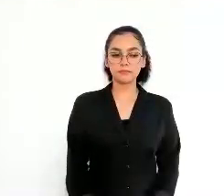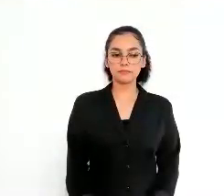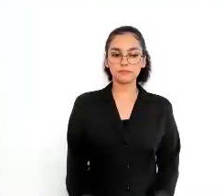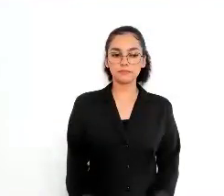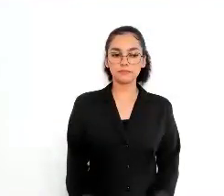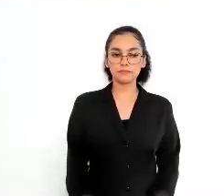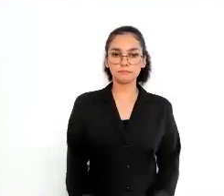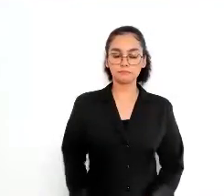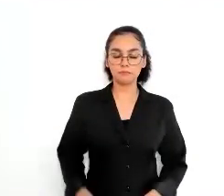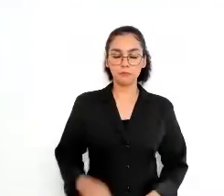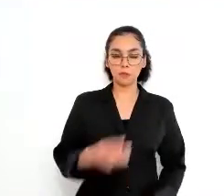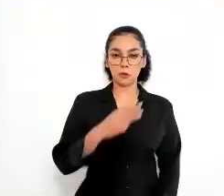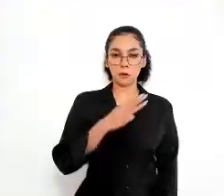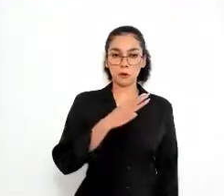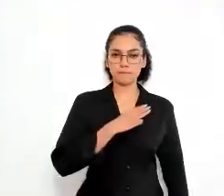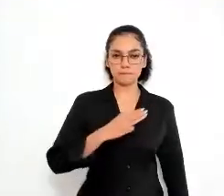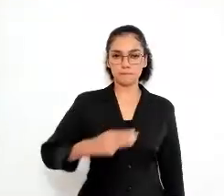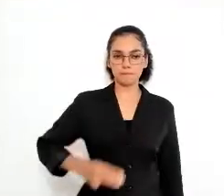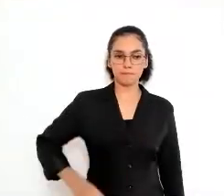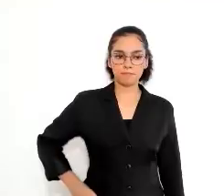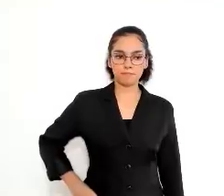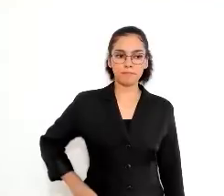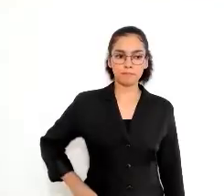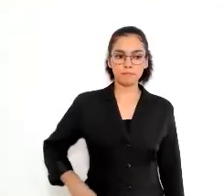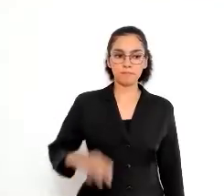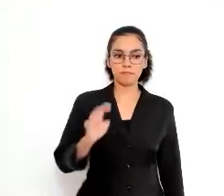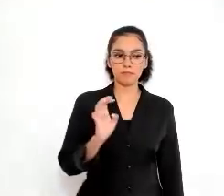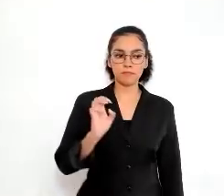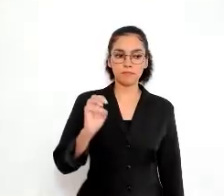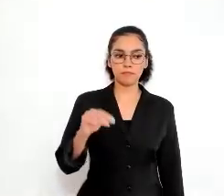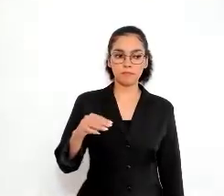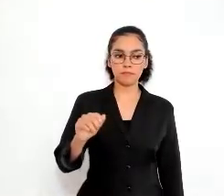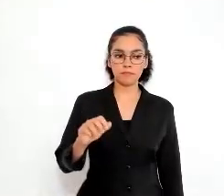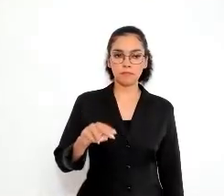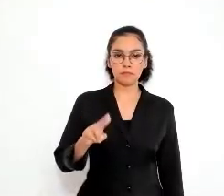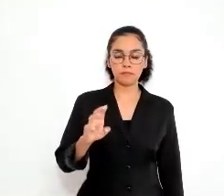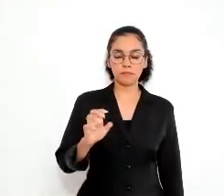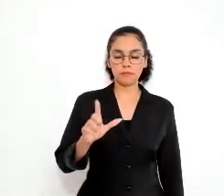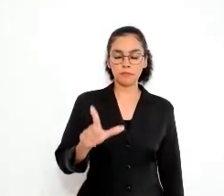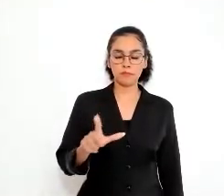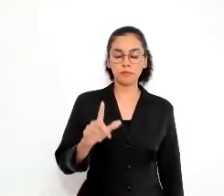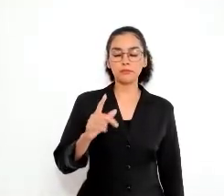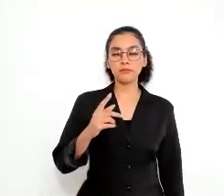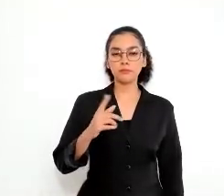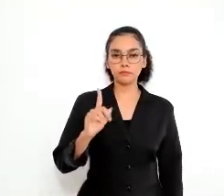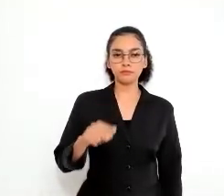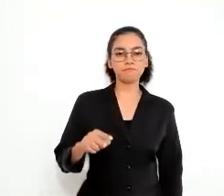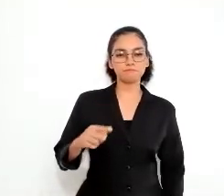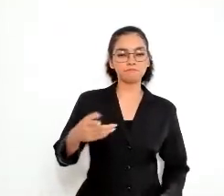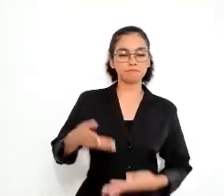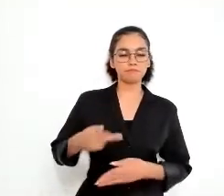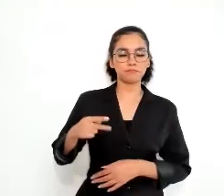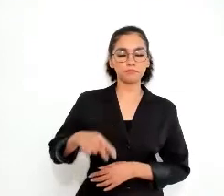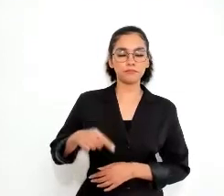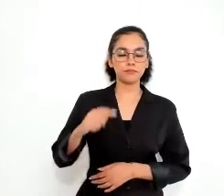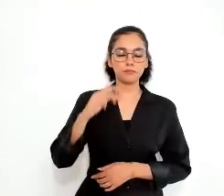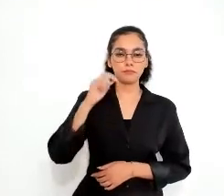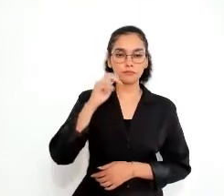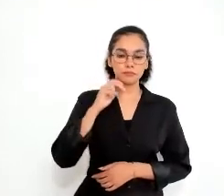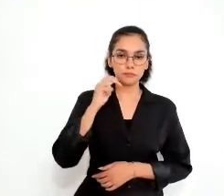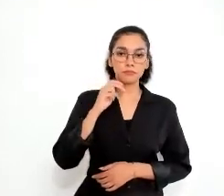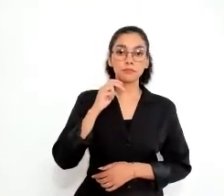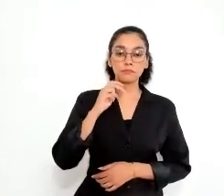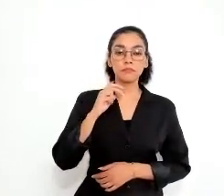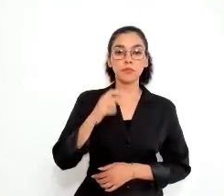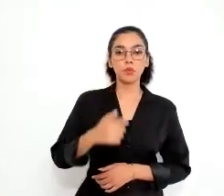O ministro Emanuel Pereira Potiguari foi o último presidente do Tribunal Superior do